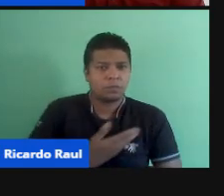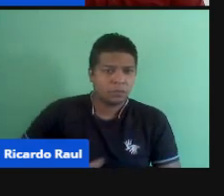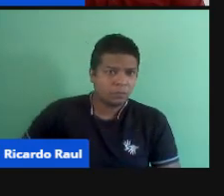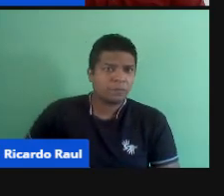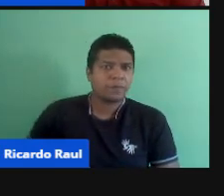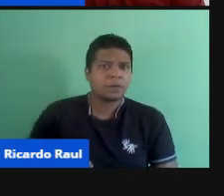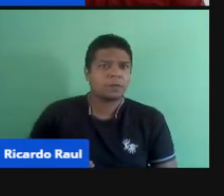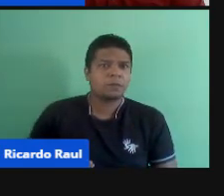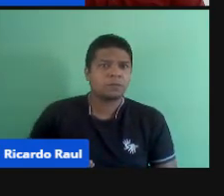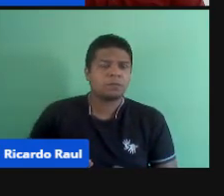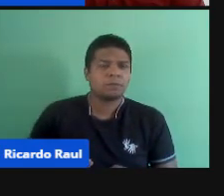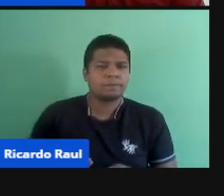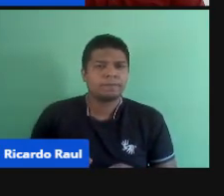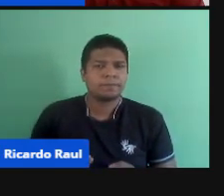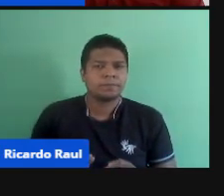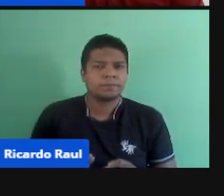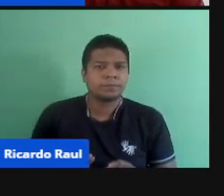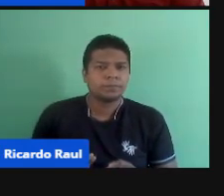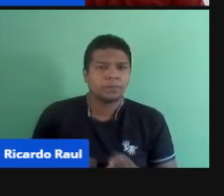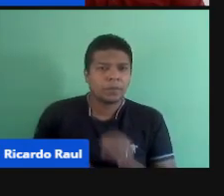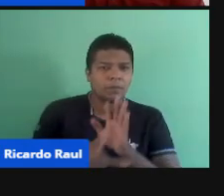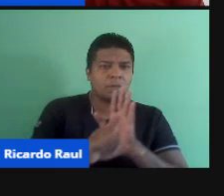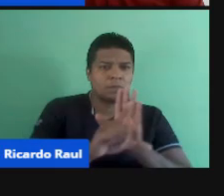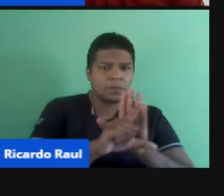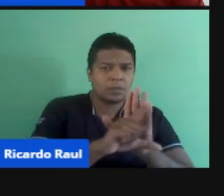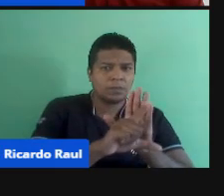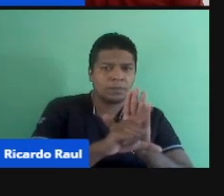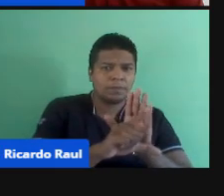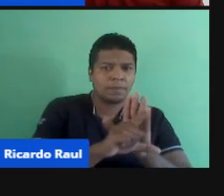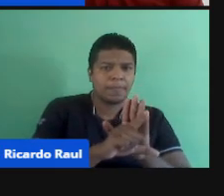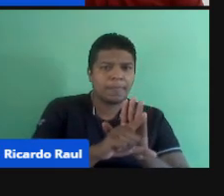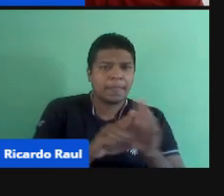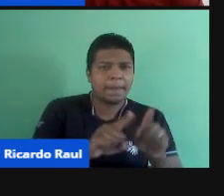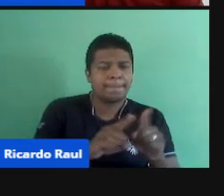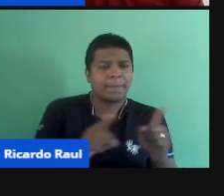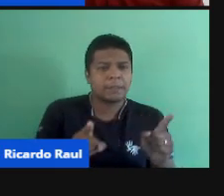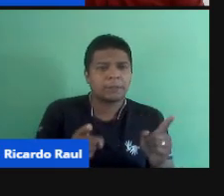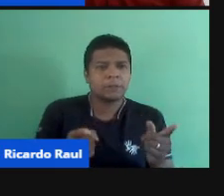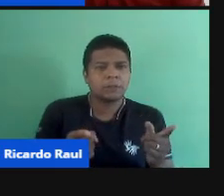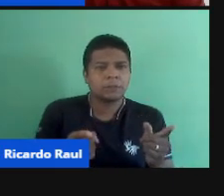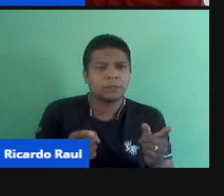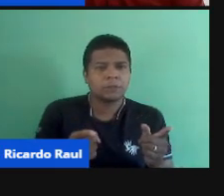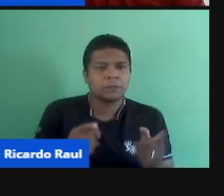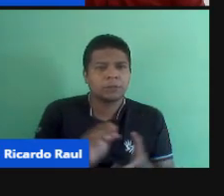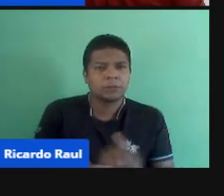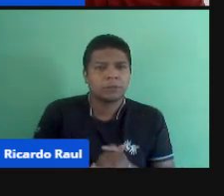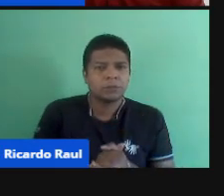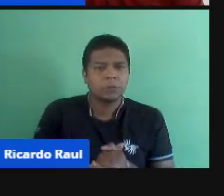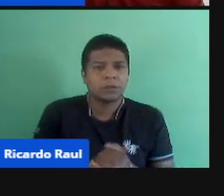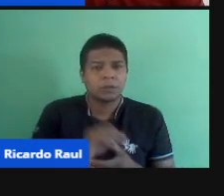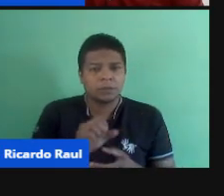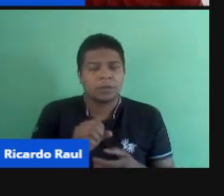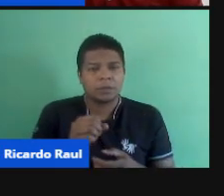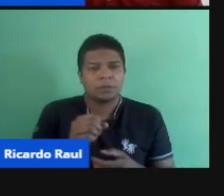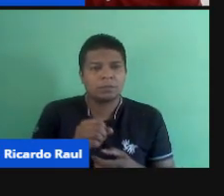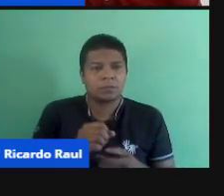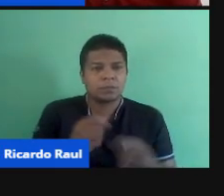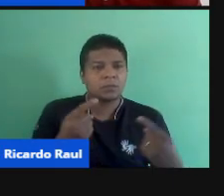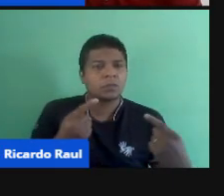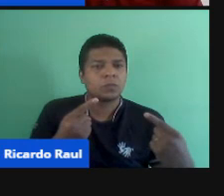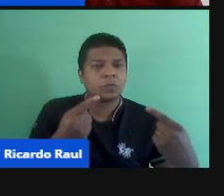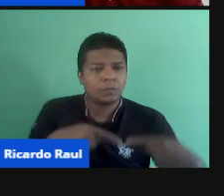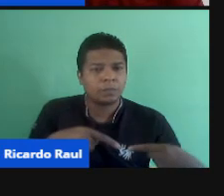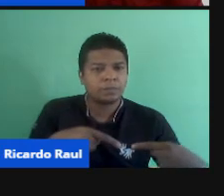O próprio governo emitiu a lei, mas ele se utilizava, e quem é de competição sabe disso, quem é